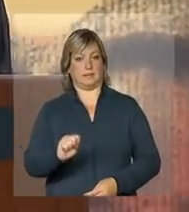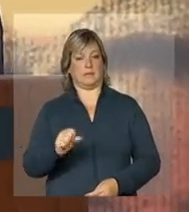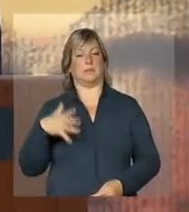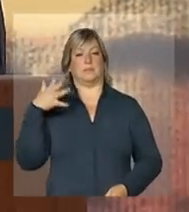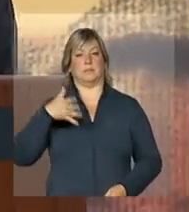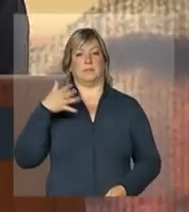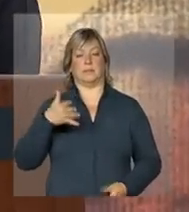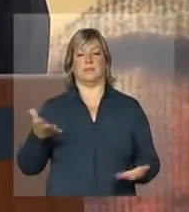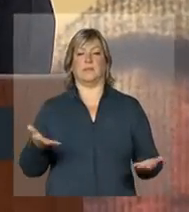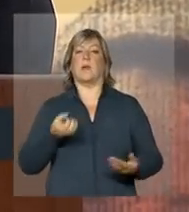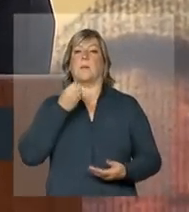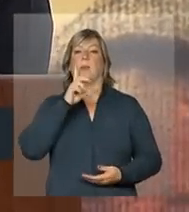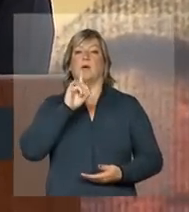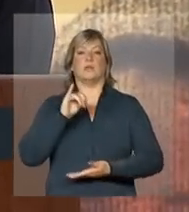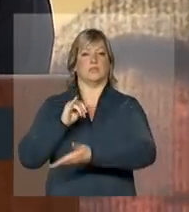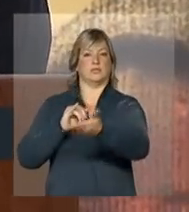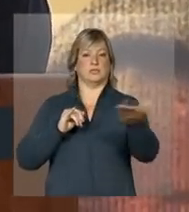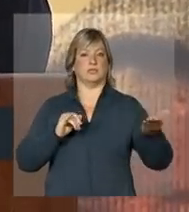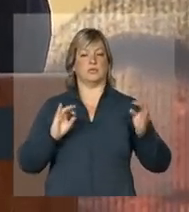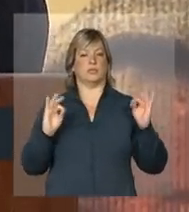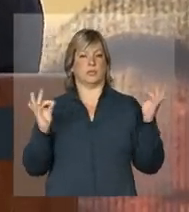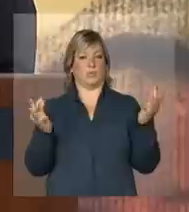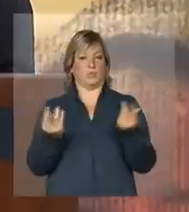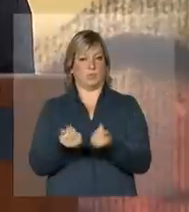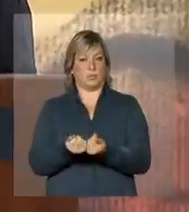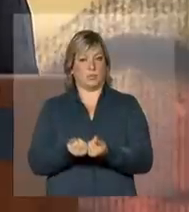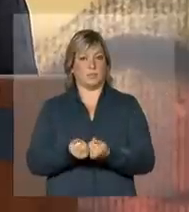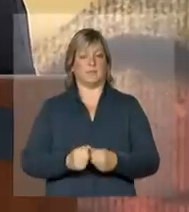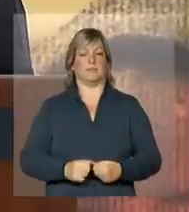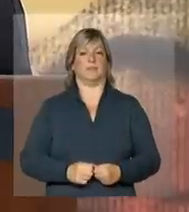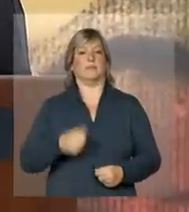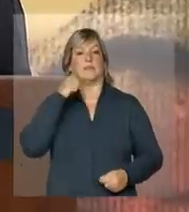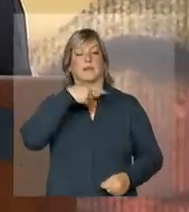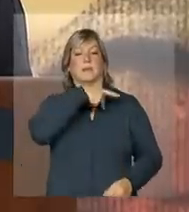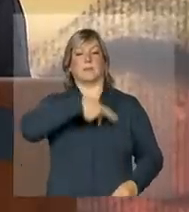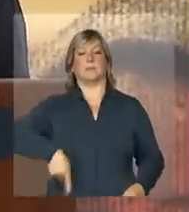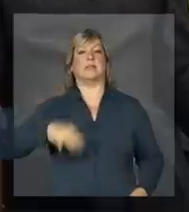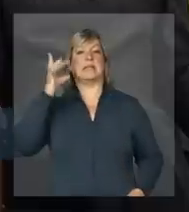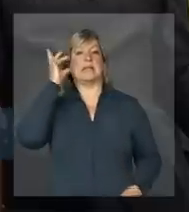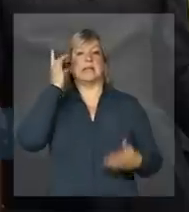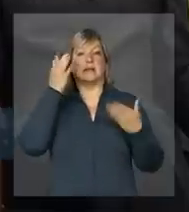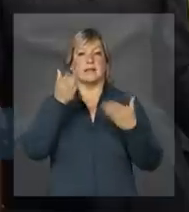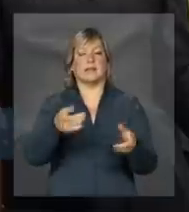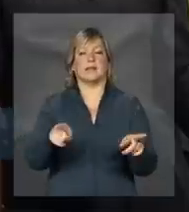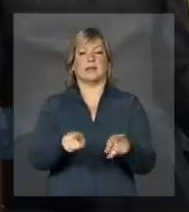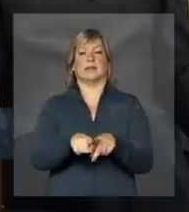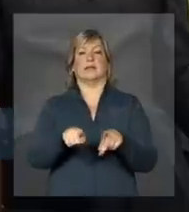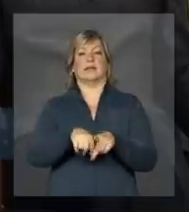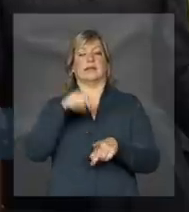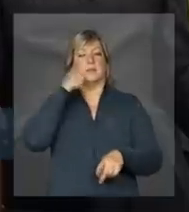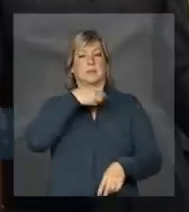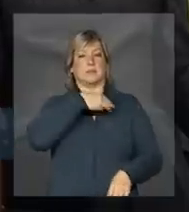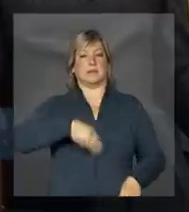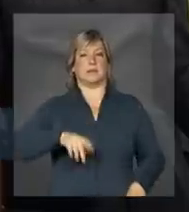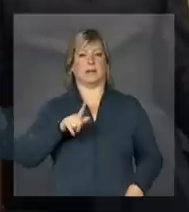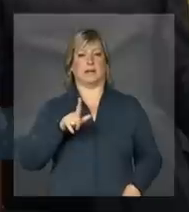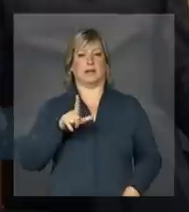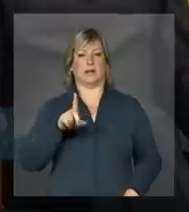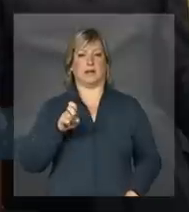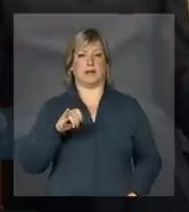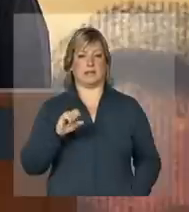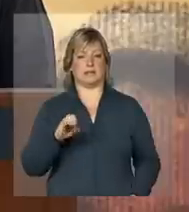Bom dia a todos presidenta Dilma russef ministra G hofman ministra